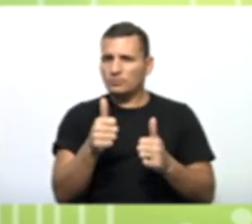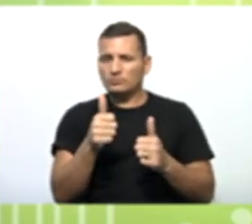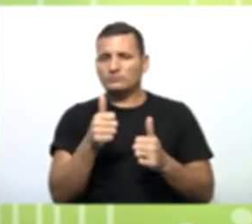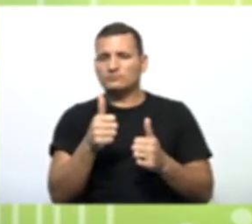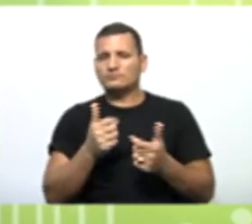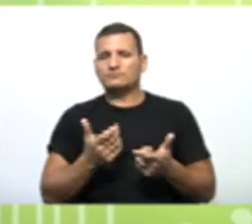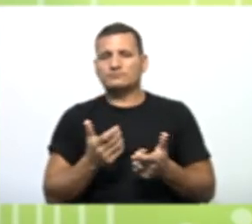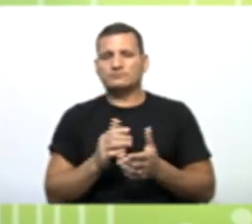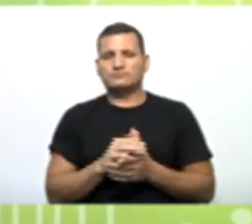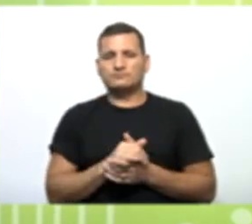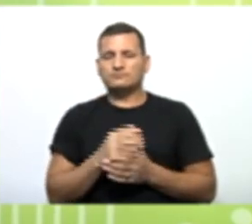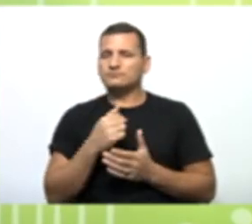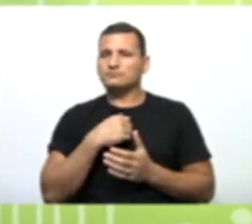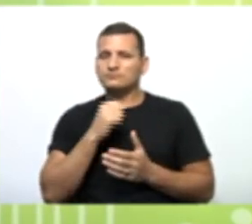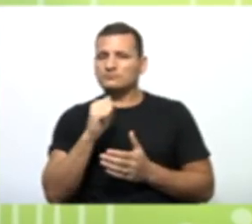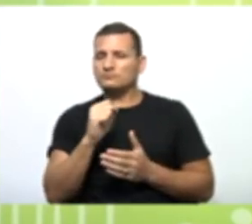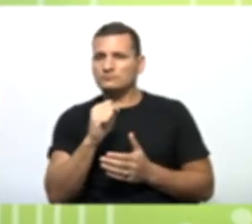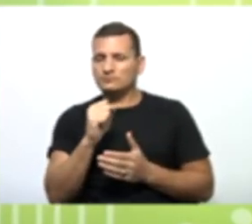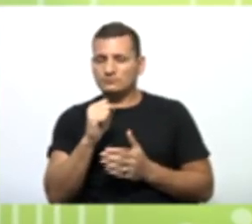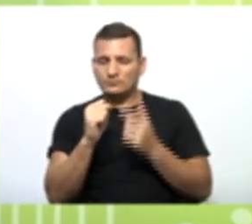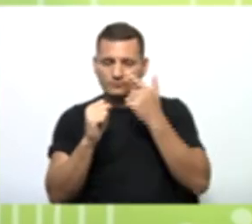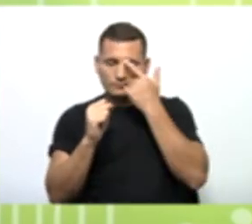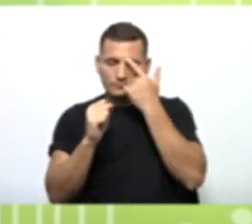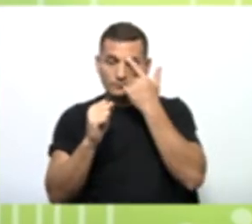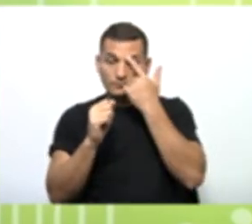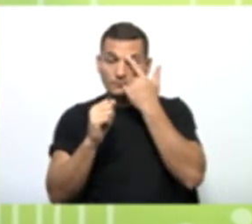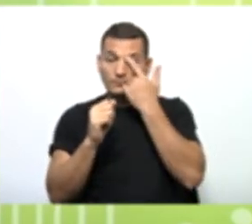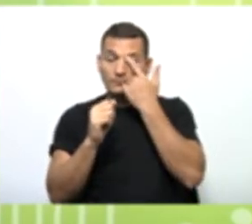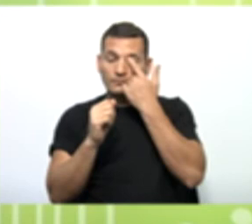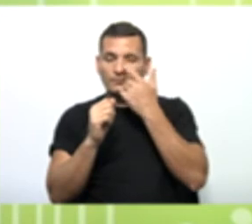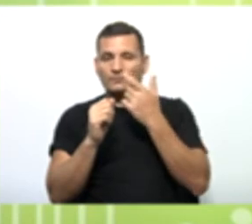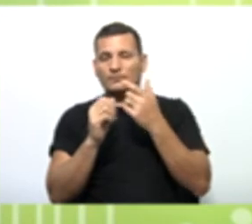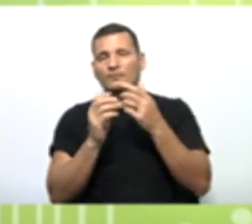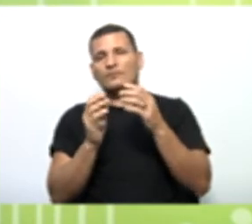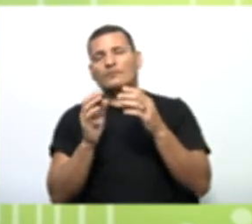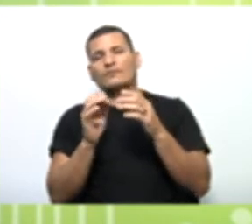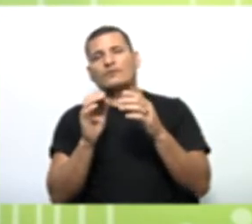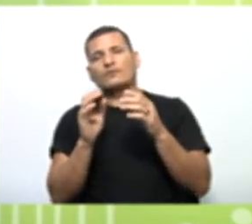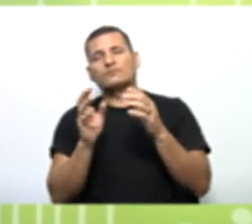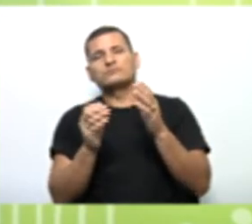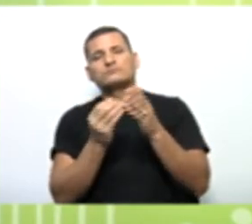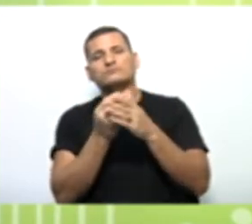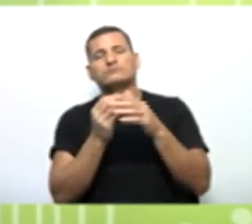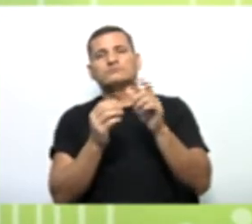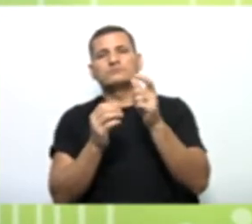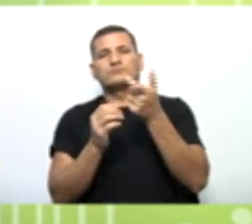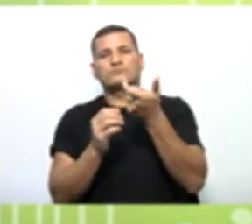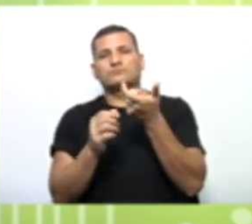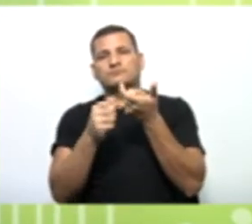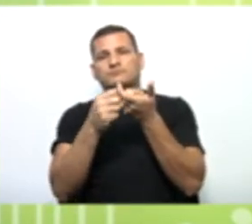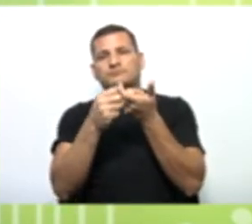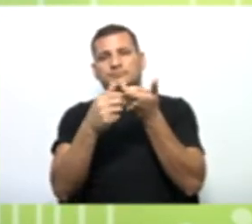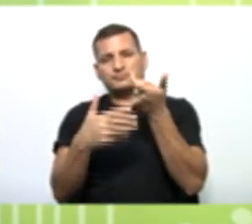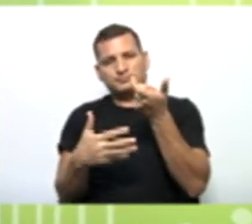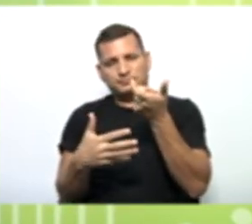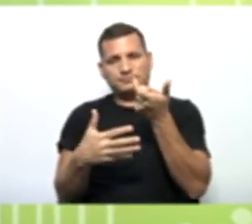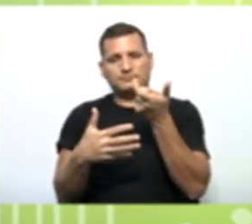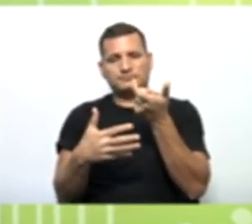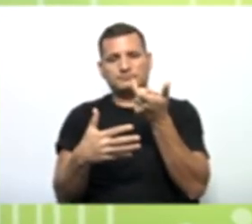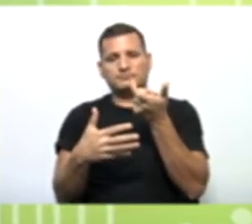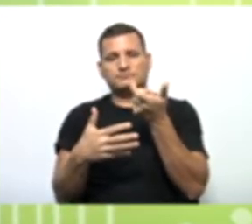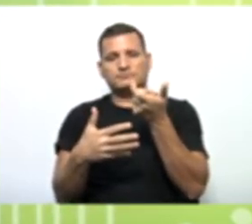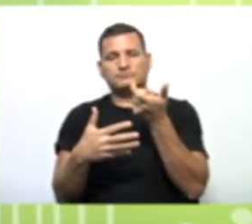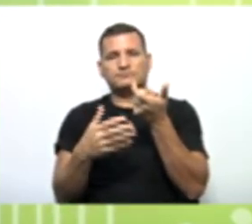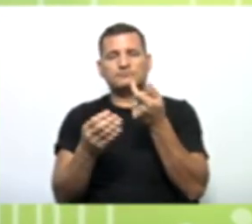né? Eu posso agregar submenus em um menu, criar um drop-down, por exemplo. Como